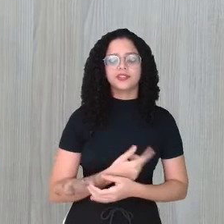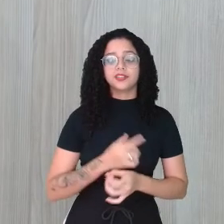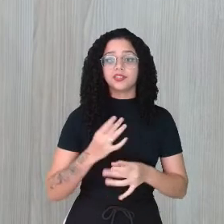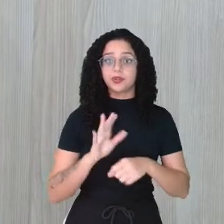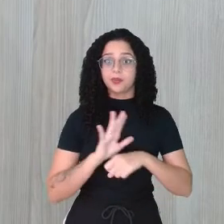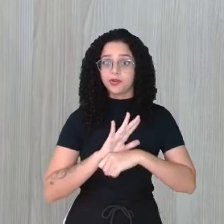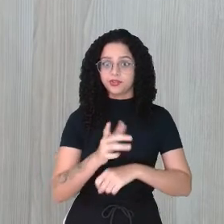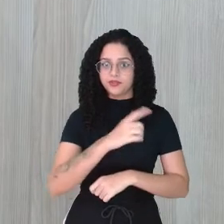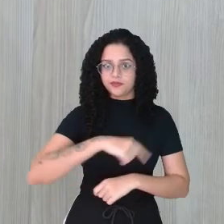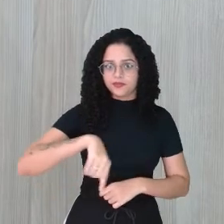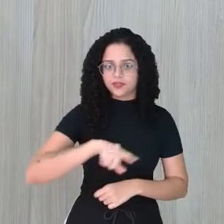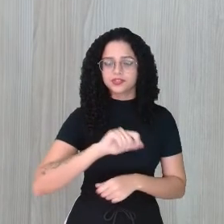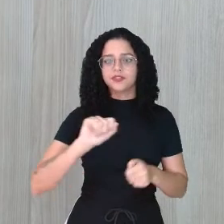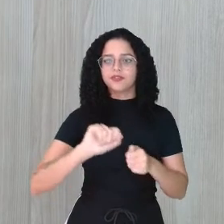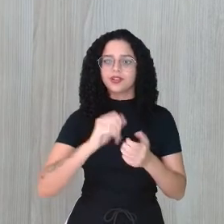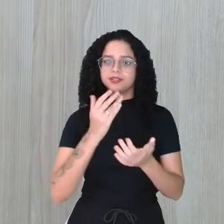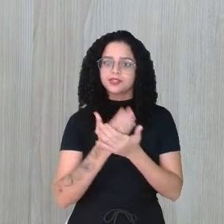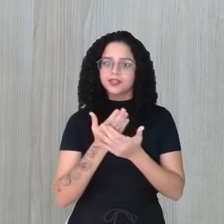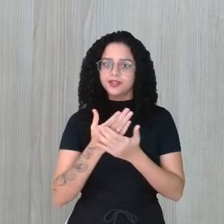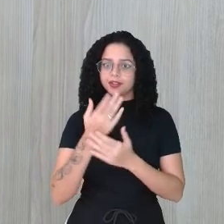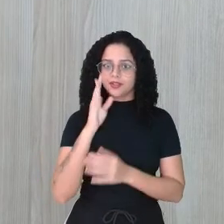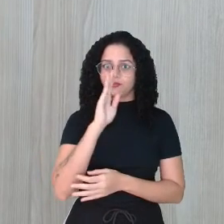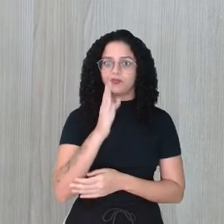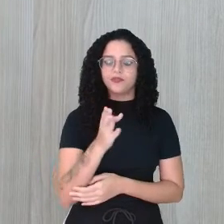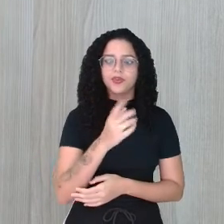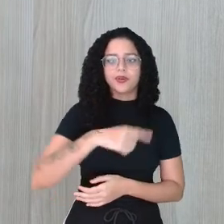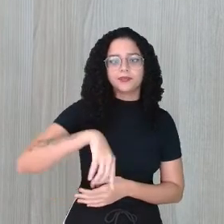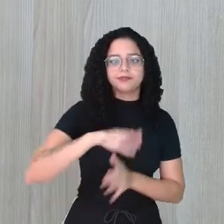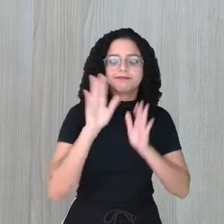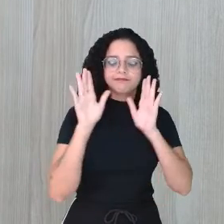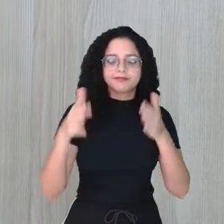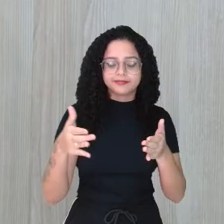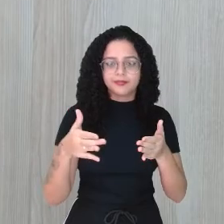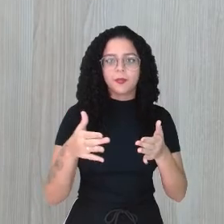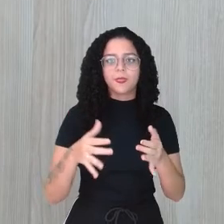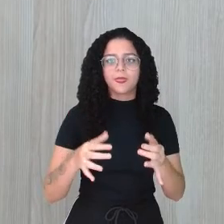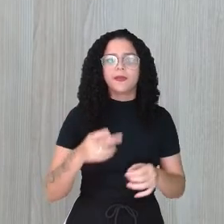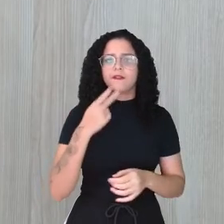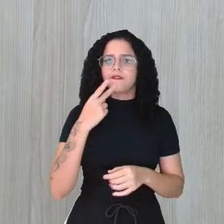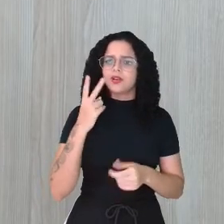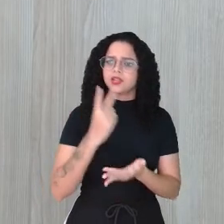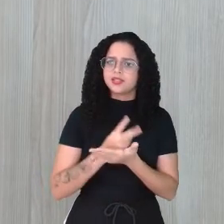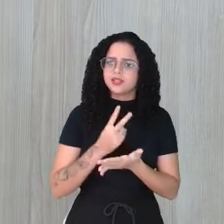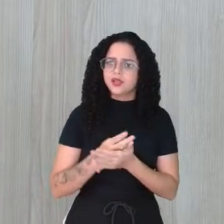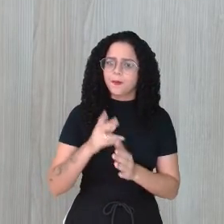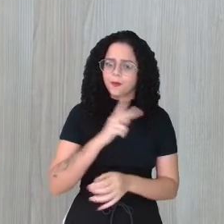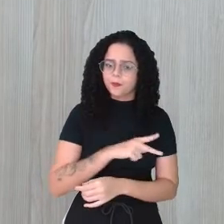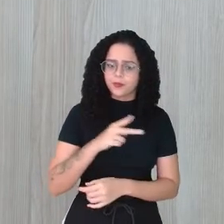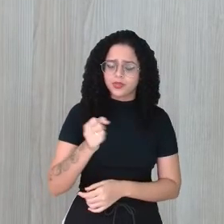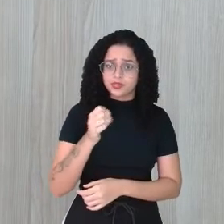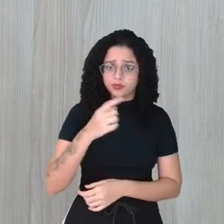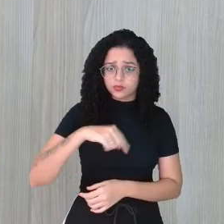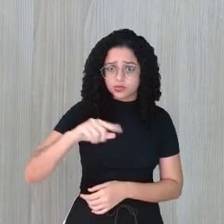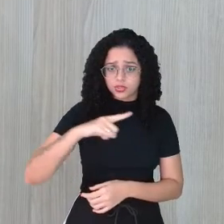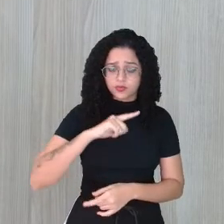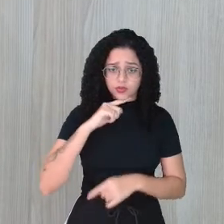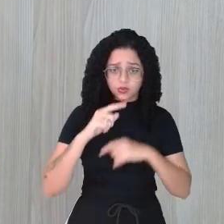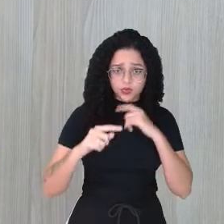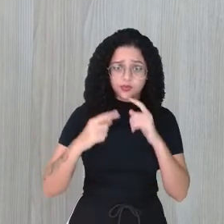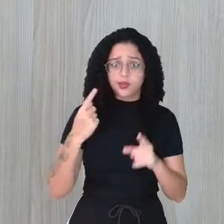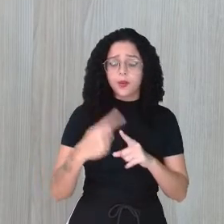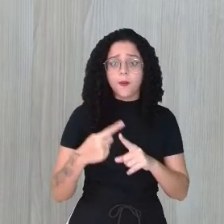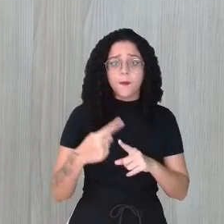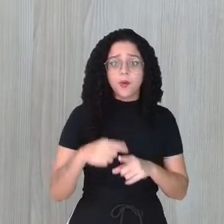ajudar vocês, fazendo essa aula para vocês também. E falem sempre com seus professores se vocês tiverem alguma dúvida,